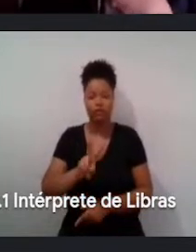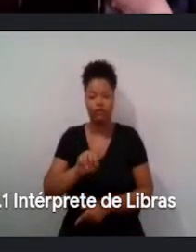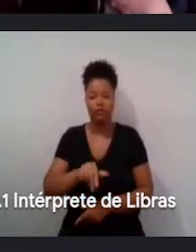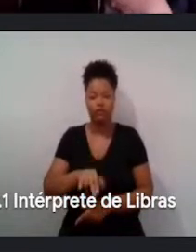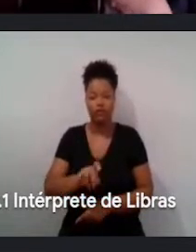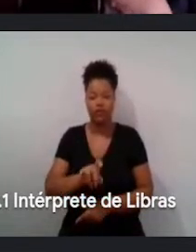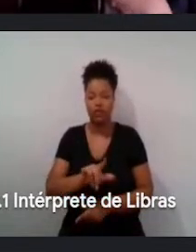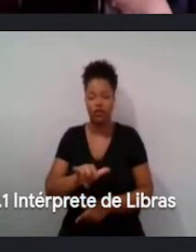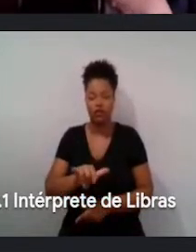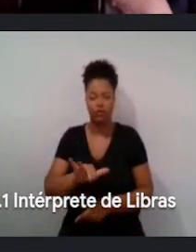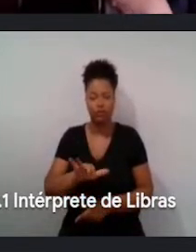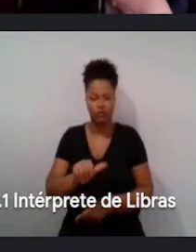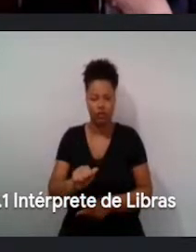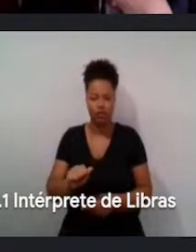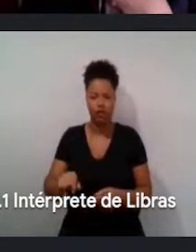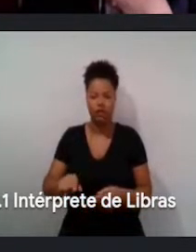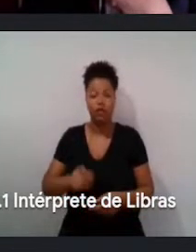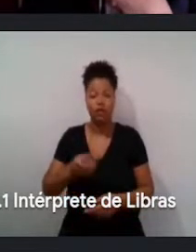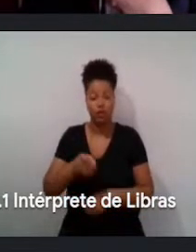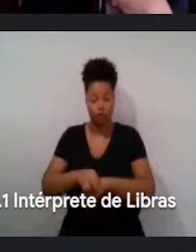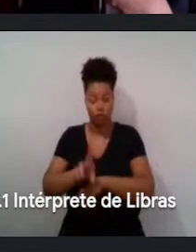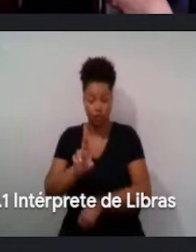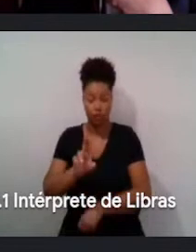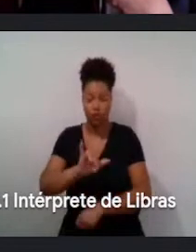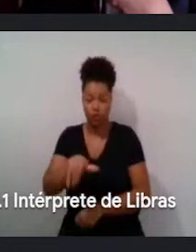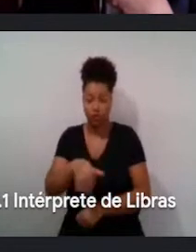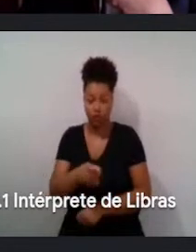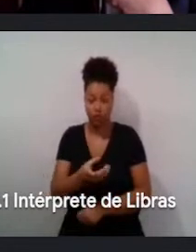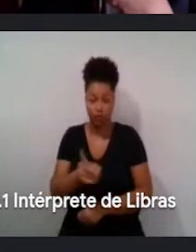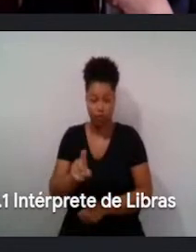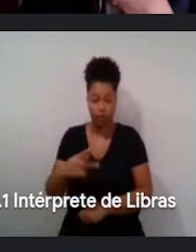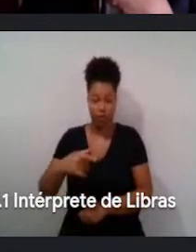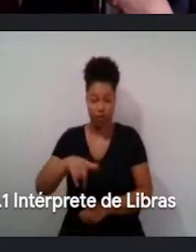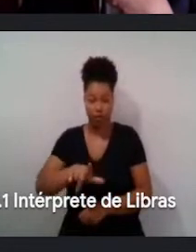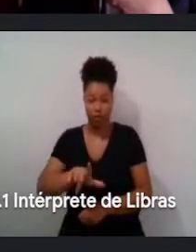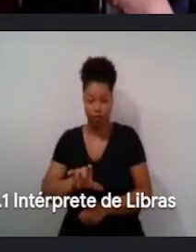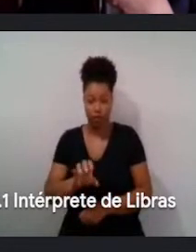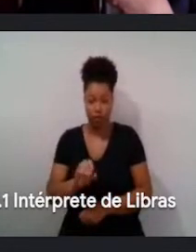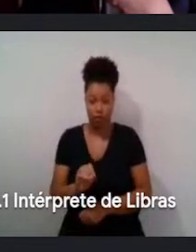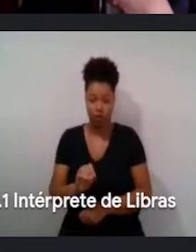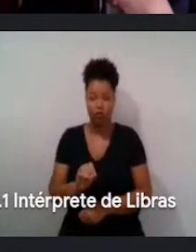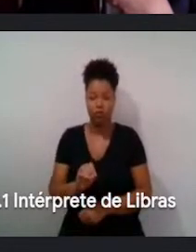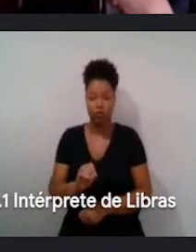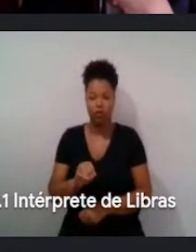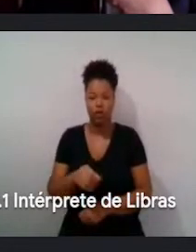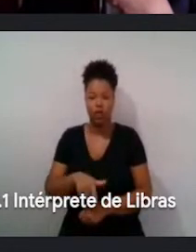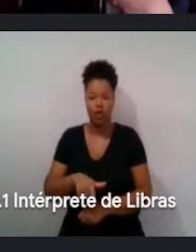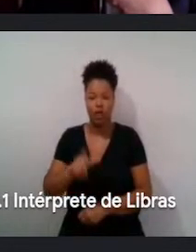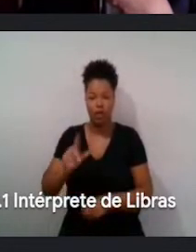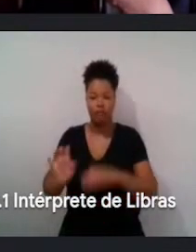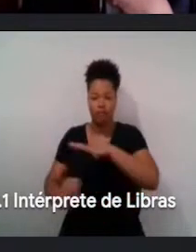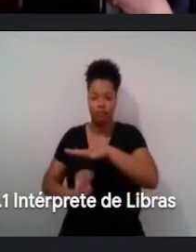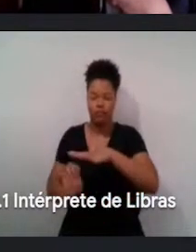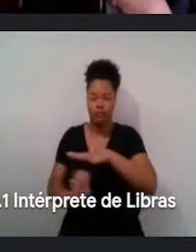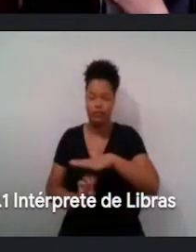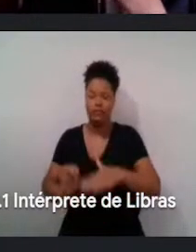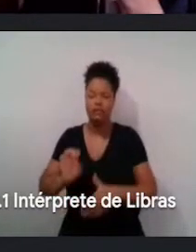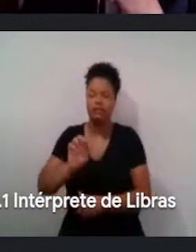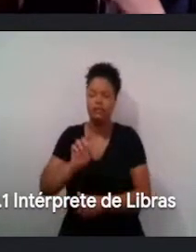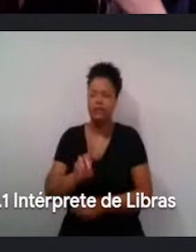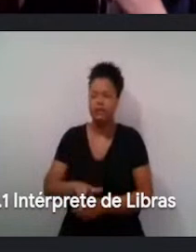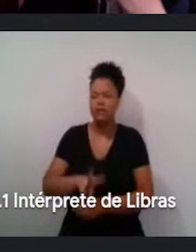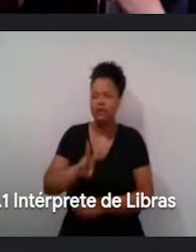doutor João Paulo Rodrigues, pela recorrente WTV Publicidade